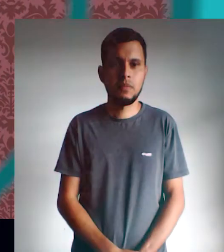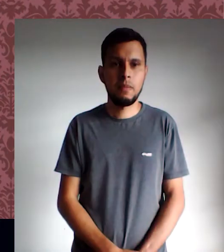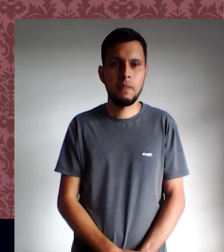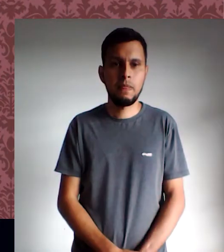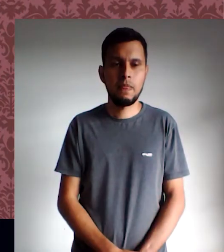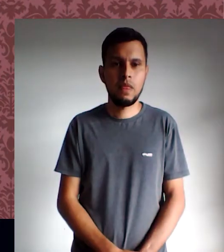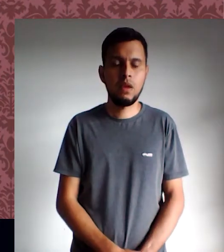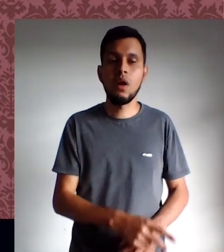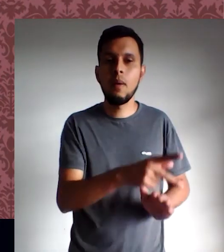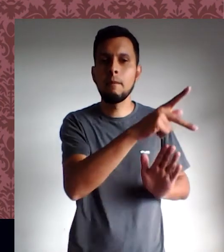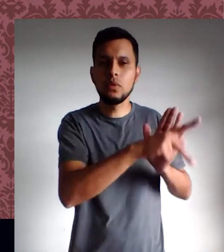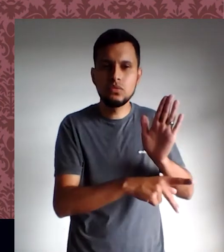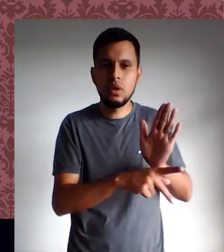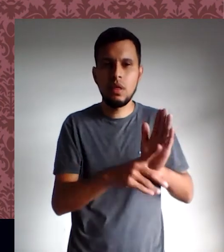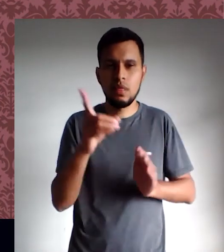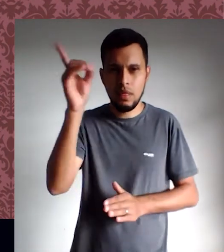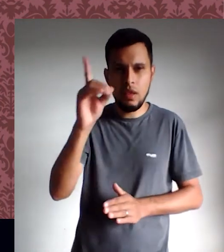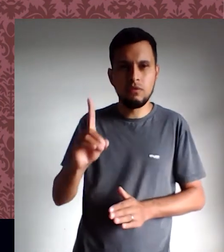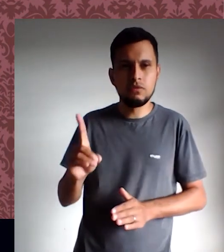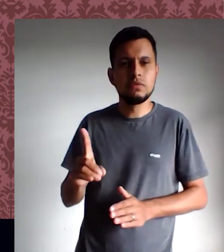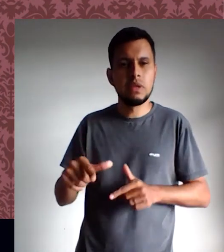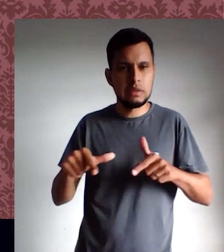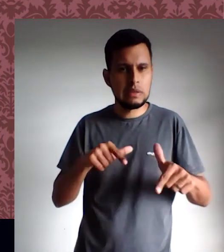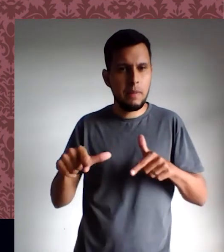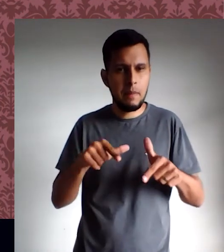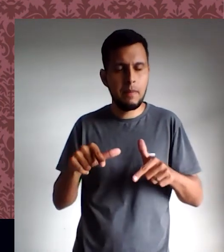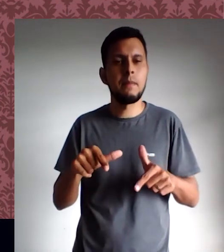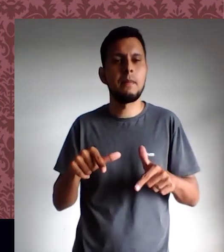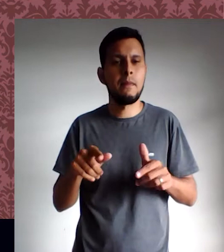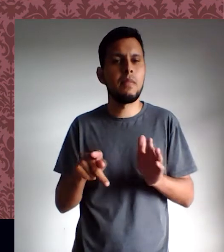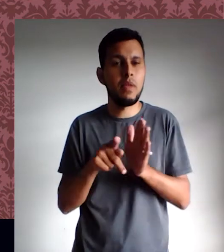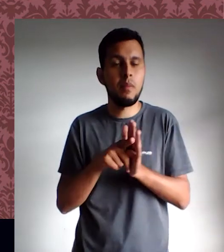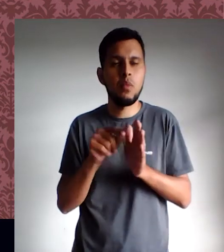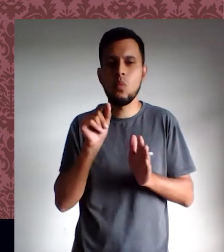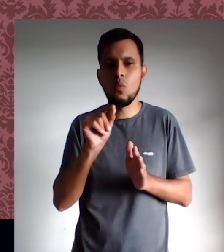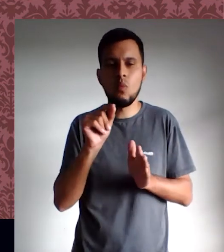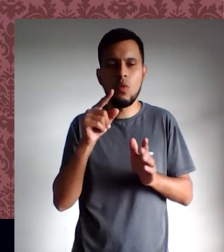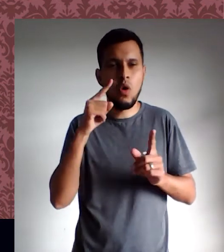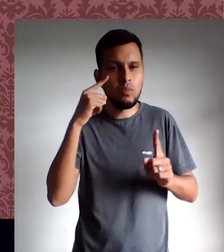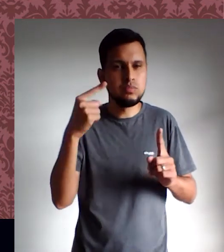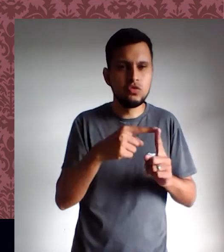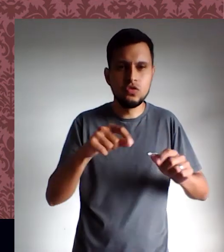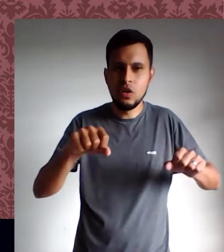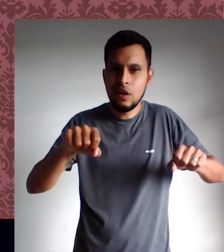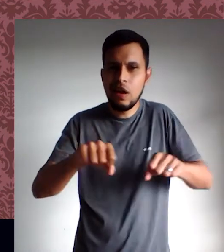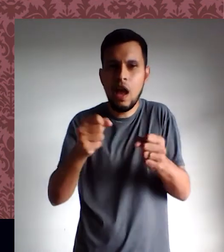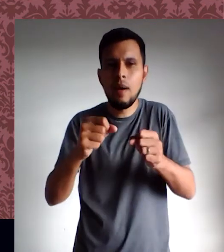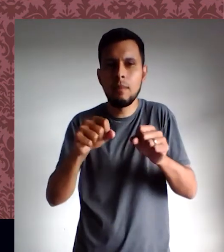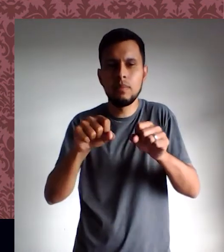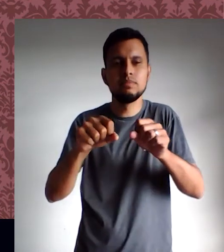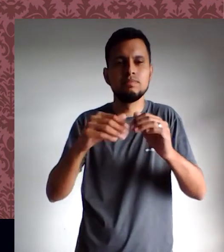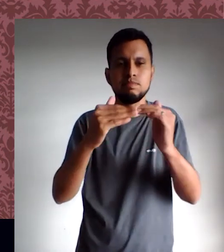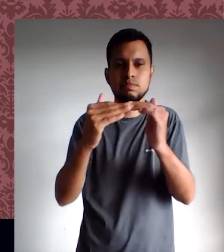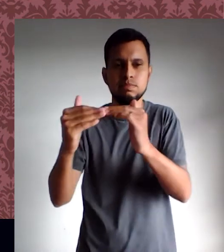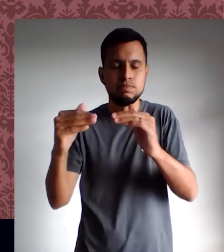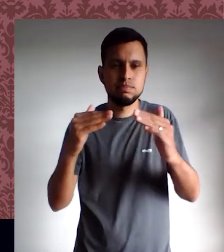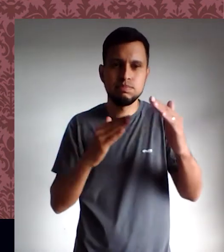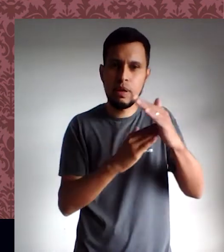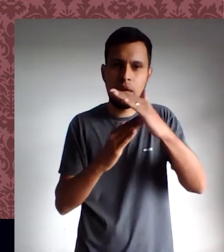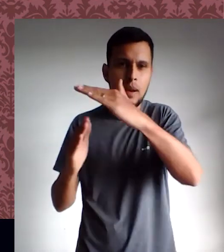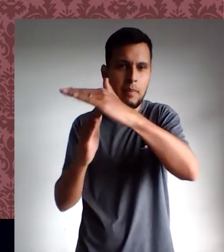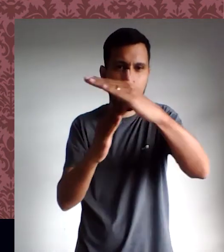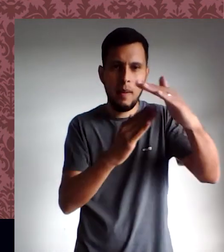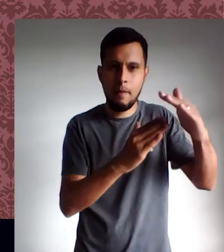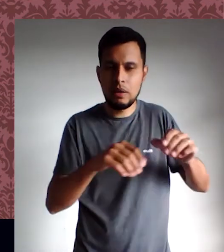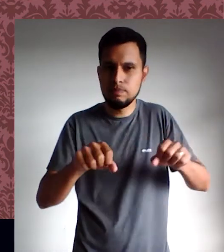O projeto Deficiente Residente é um projeto que visa quebrar a barreira do desconhecido e qualificar o